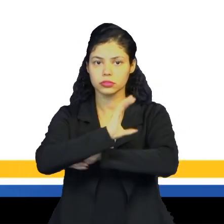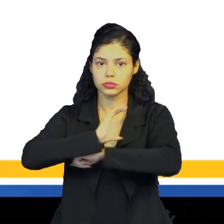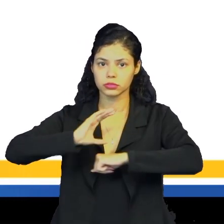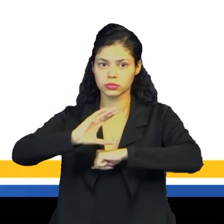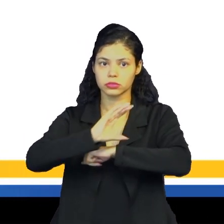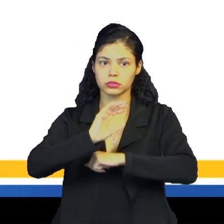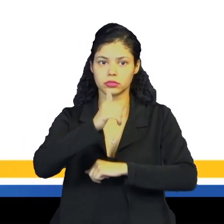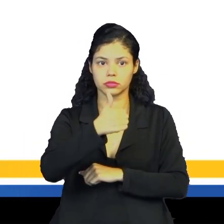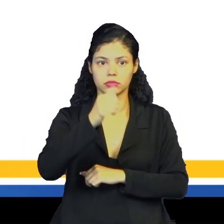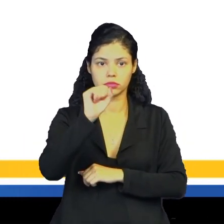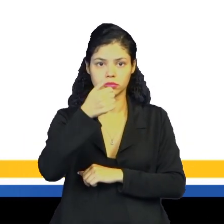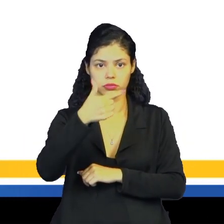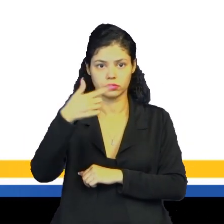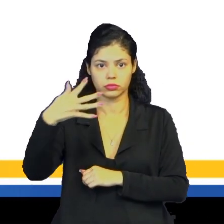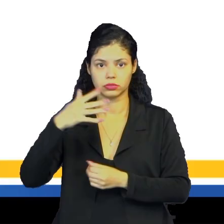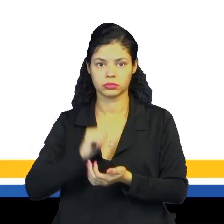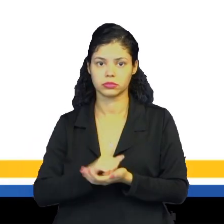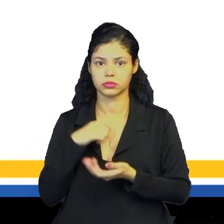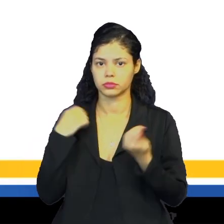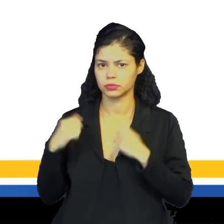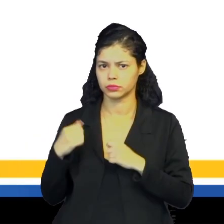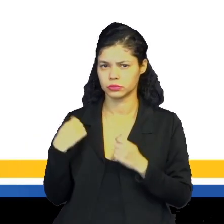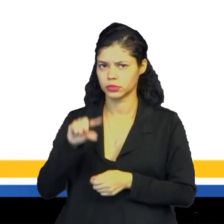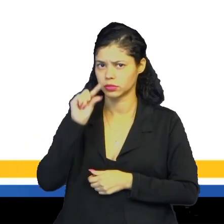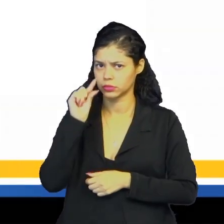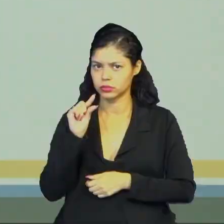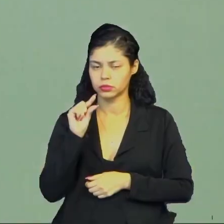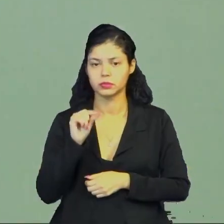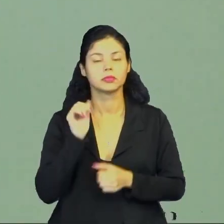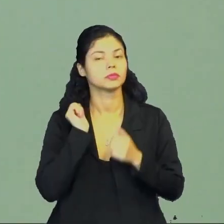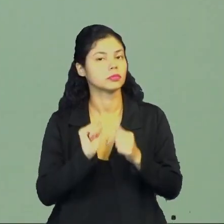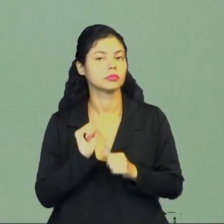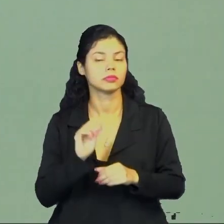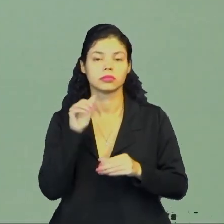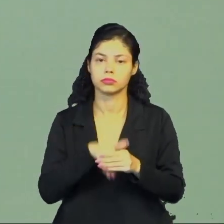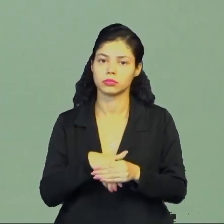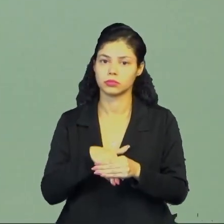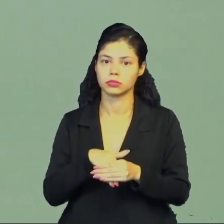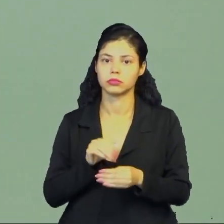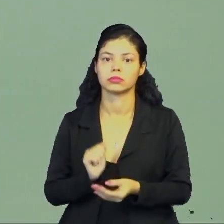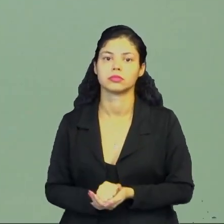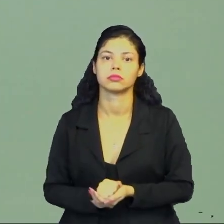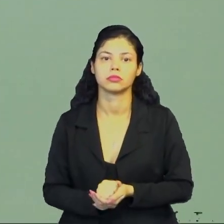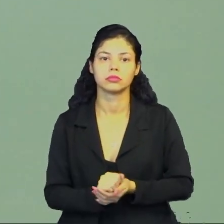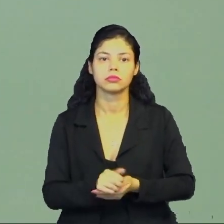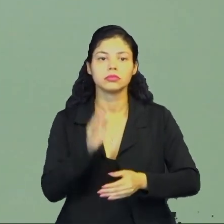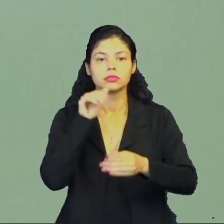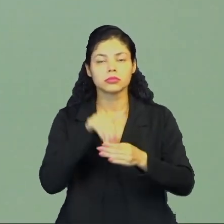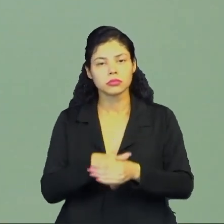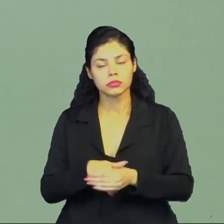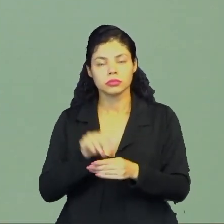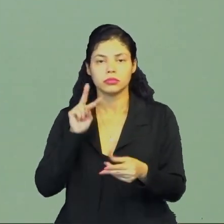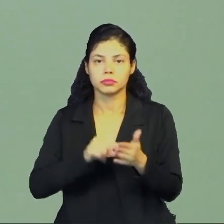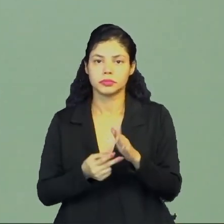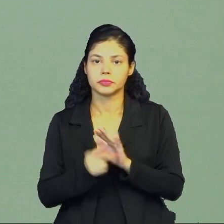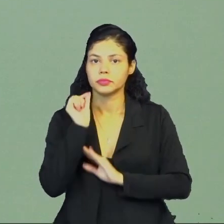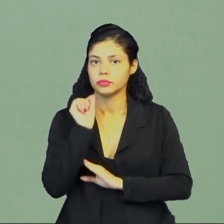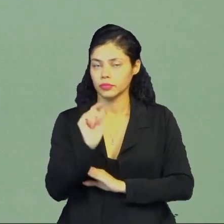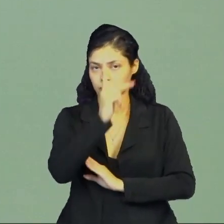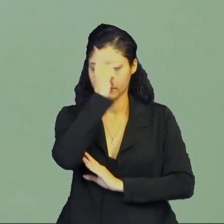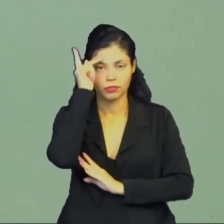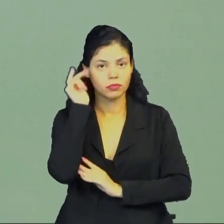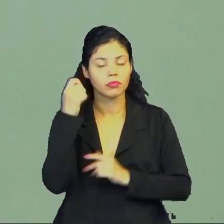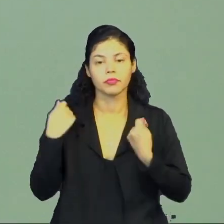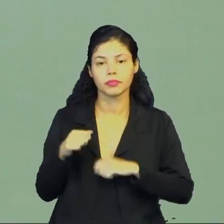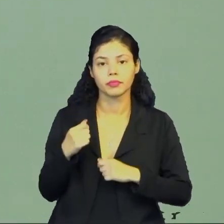de 1824, era necessário ter um mínimo de renda para poder votar. Então, esse voto censitário queria dizer que as pessoas